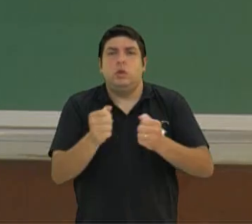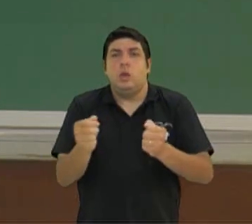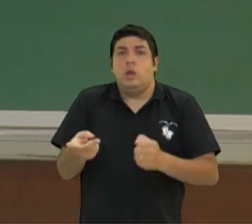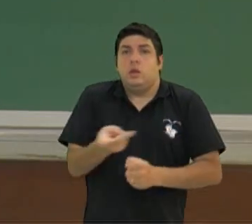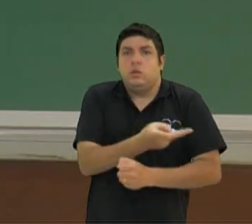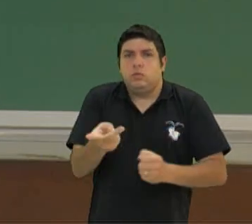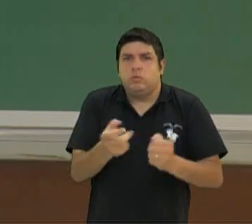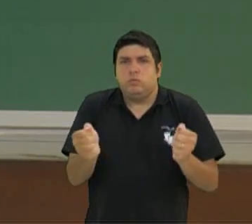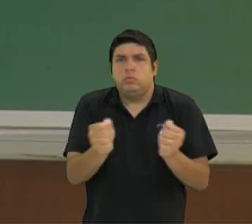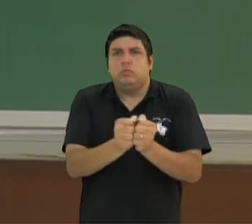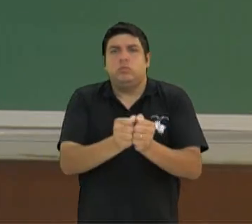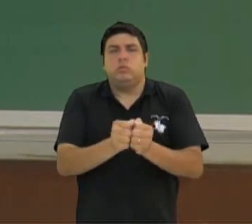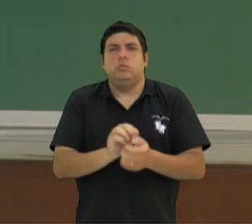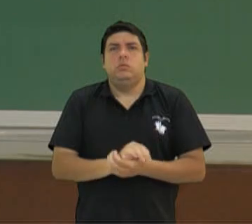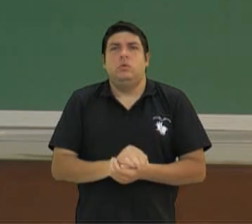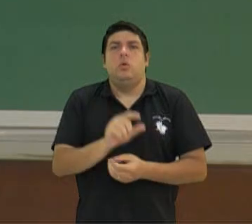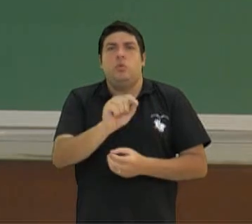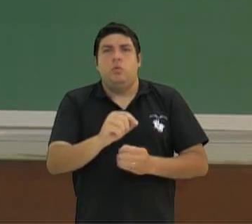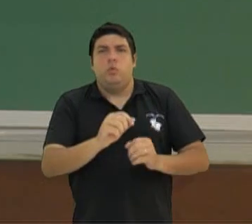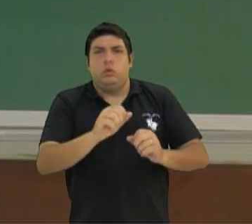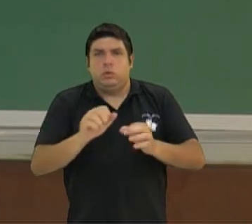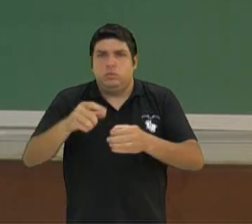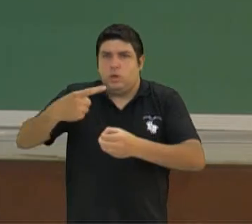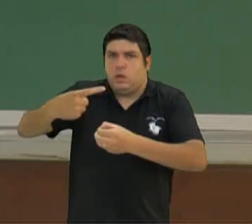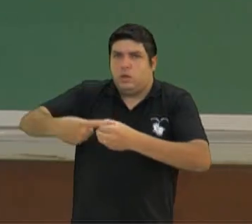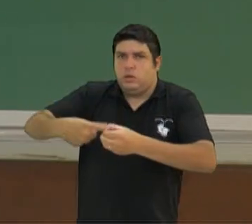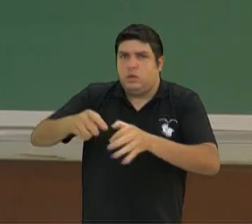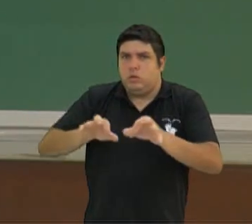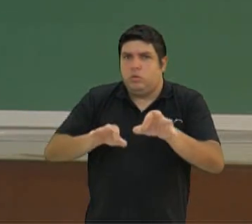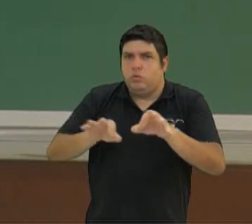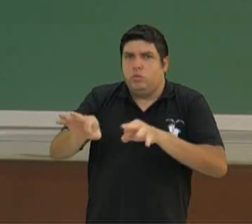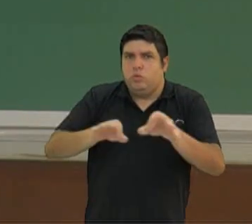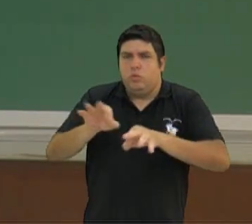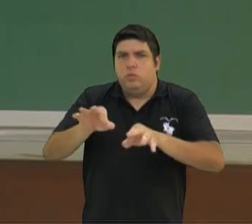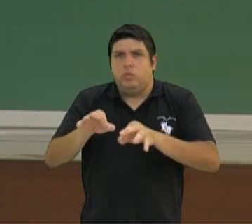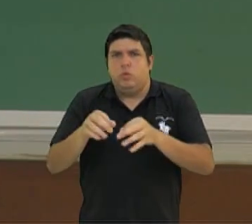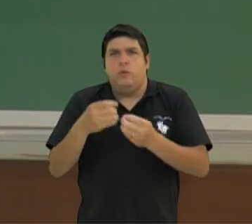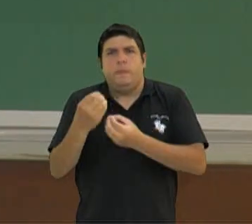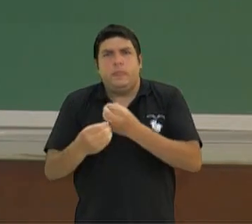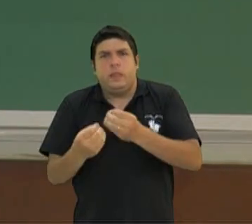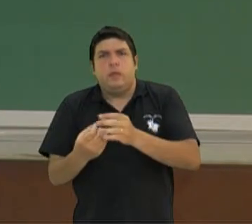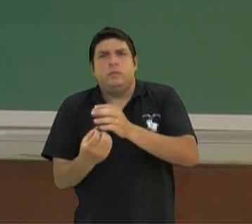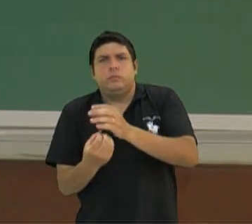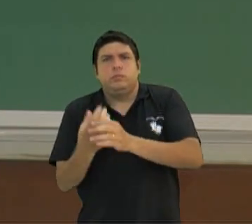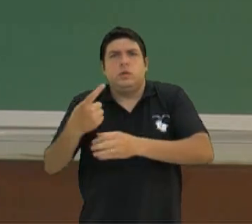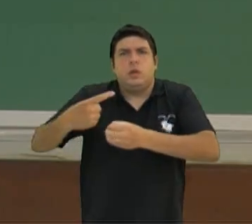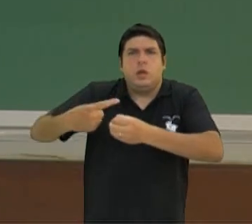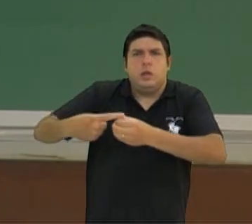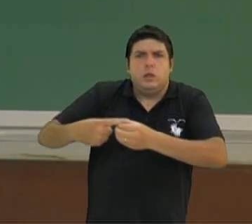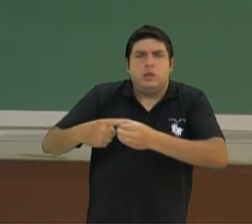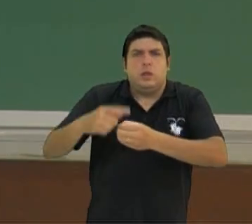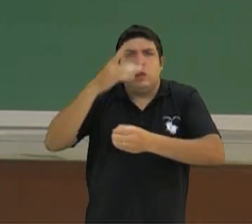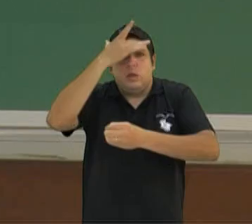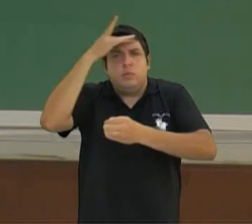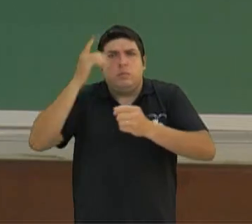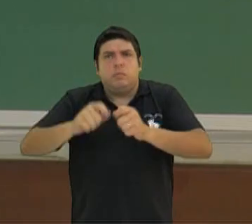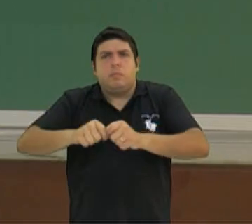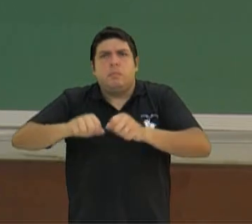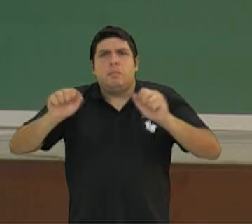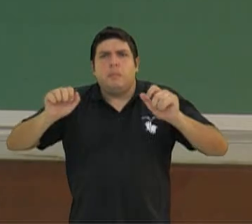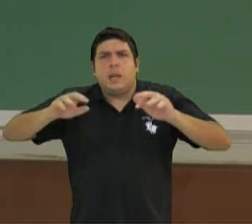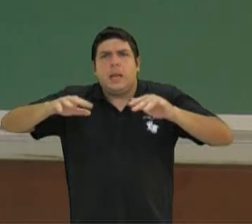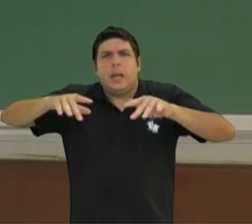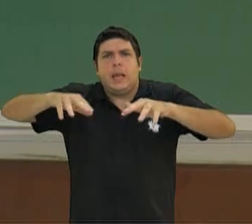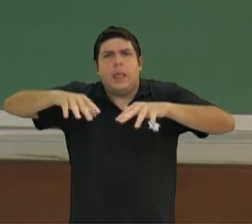dois processos, de urbanização, que é a formação, o aumento das cidades, do número de pessoas vivendo em cidades, e